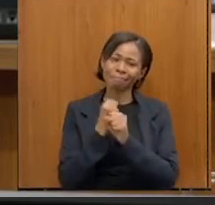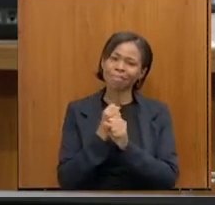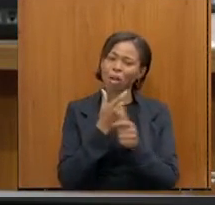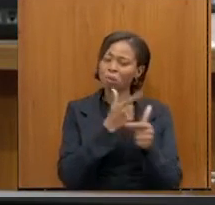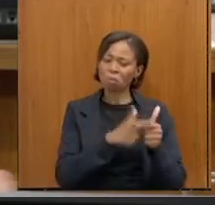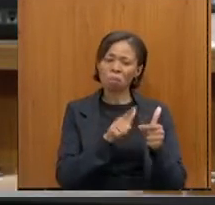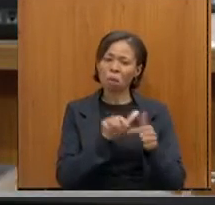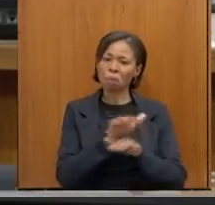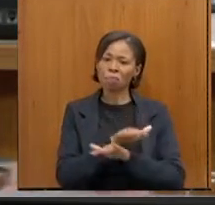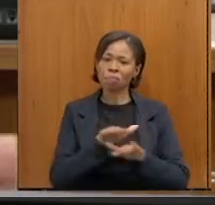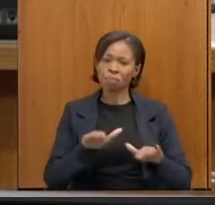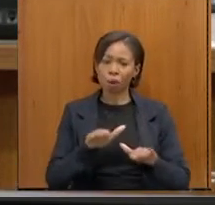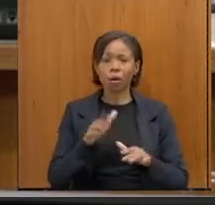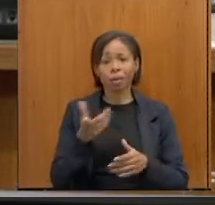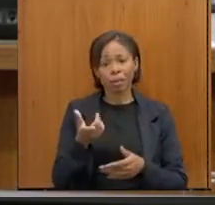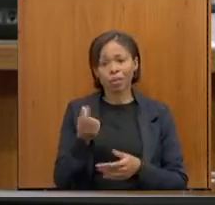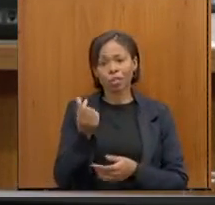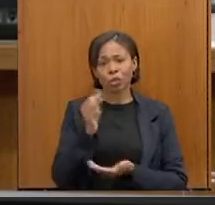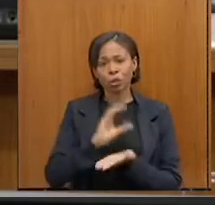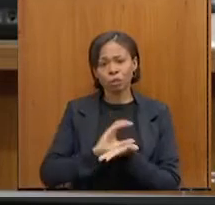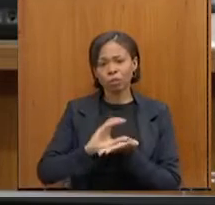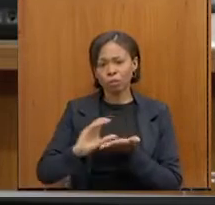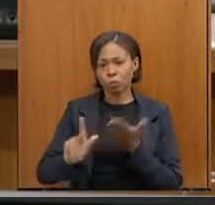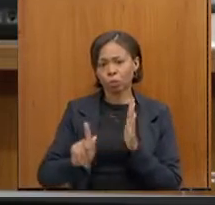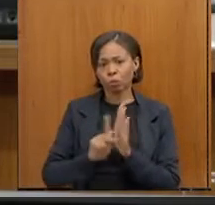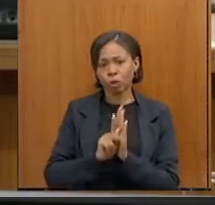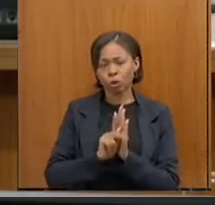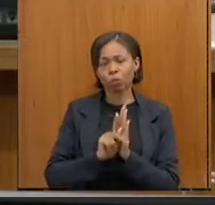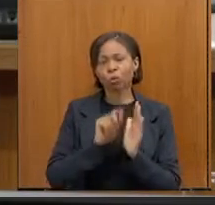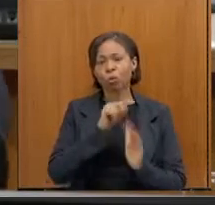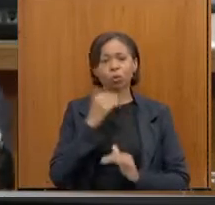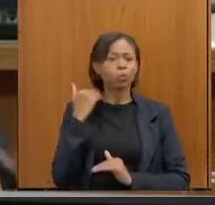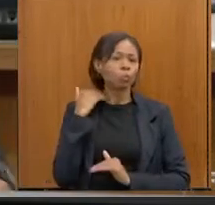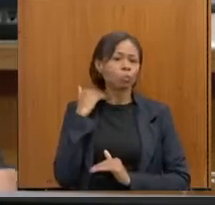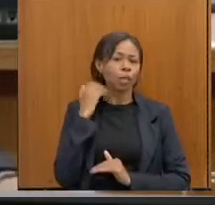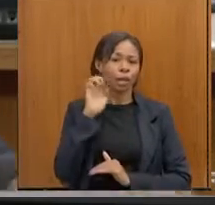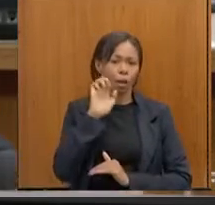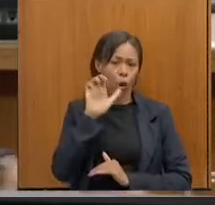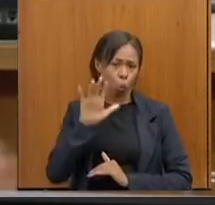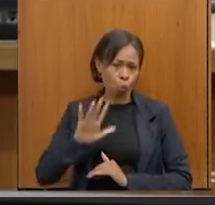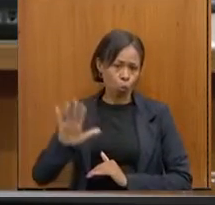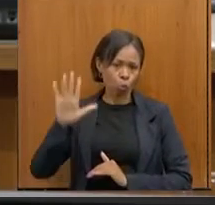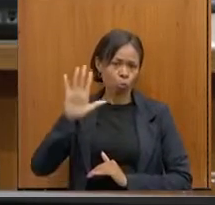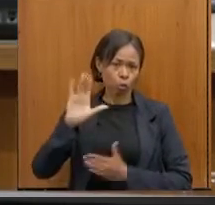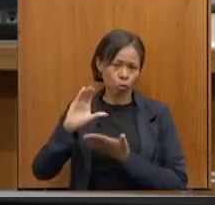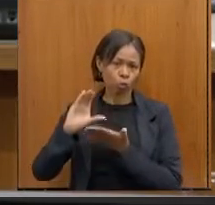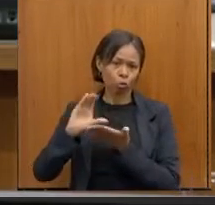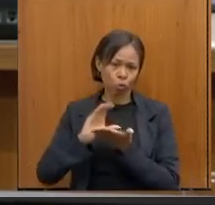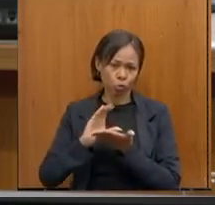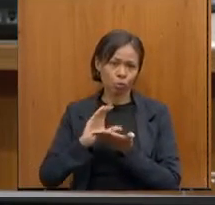problema ou recursos inclusive captados junto ao banco europeu de investimento